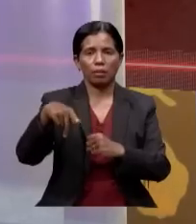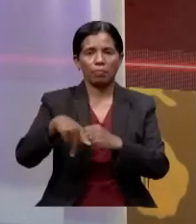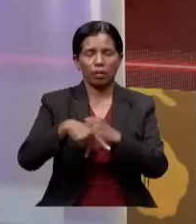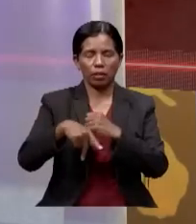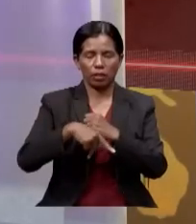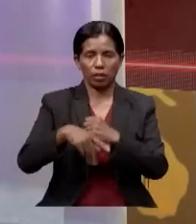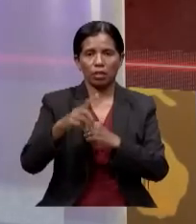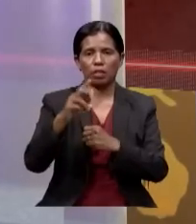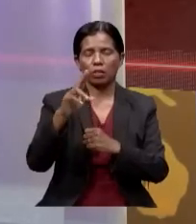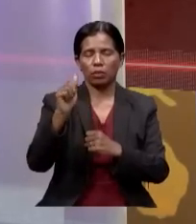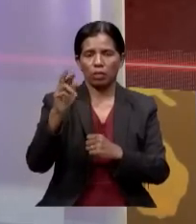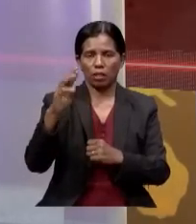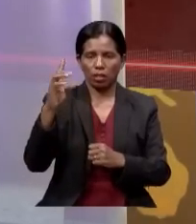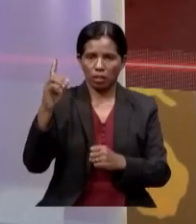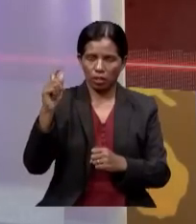Senerte Duarte Nunes.